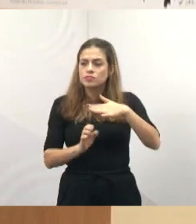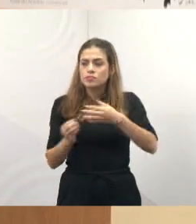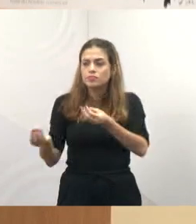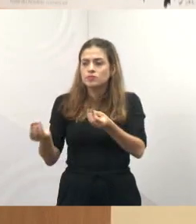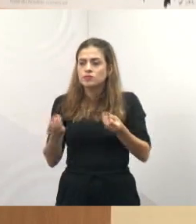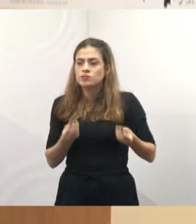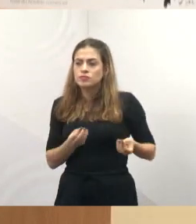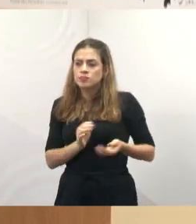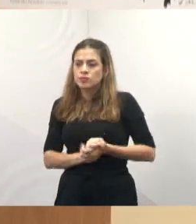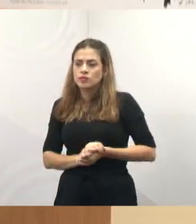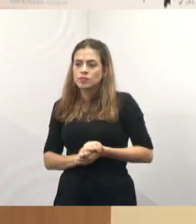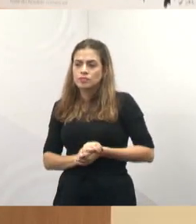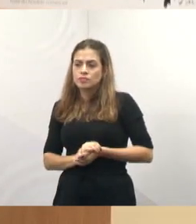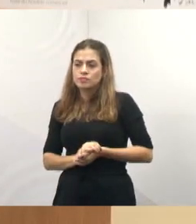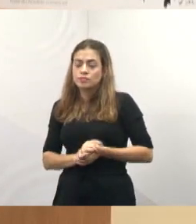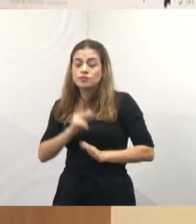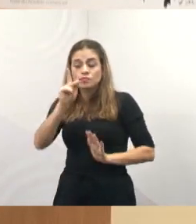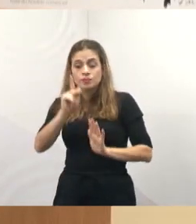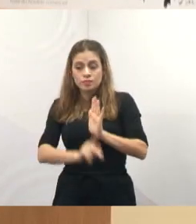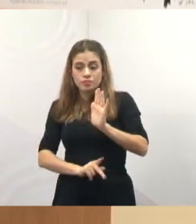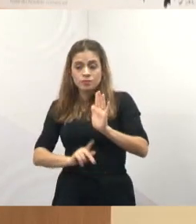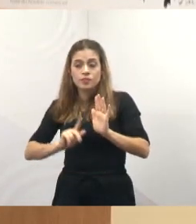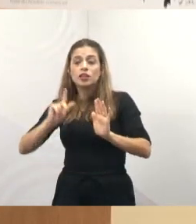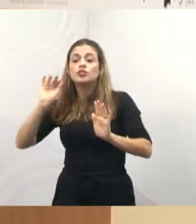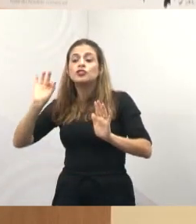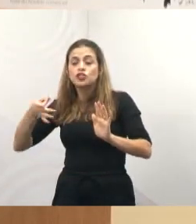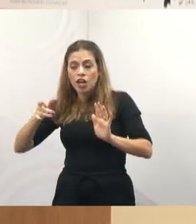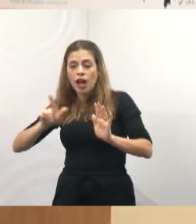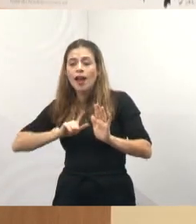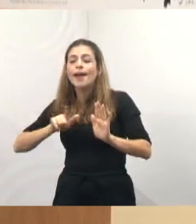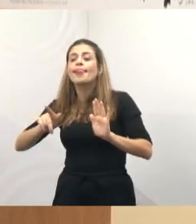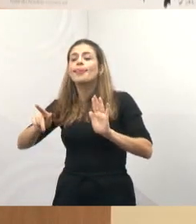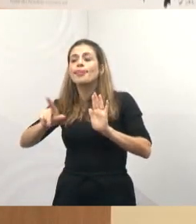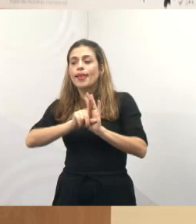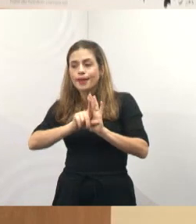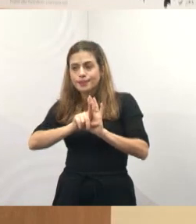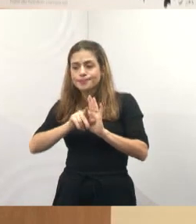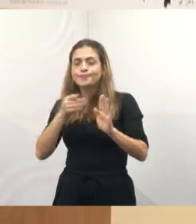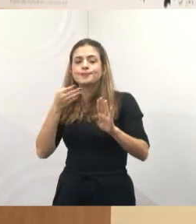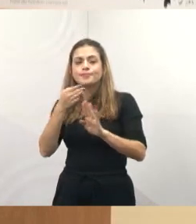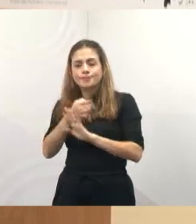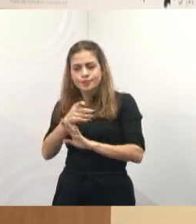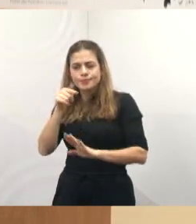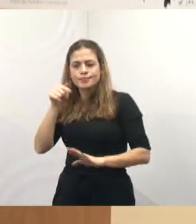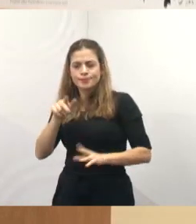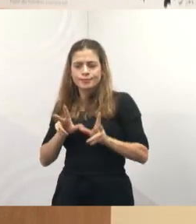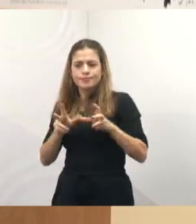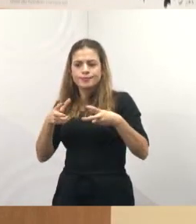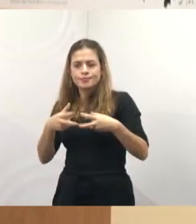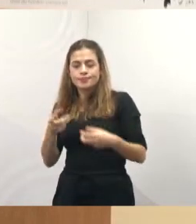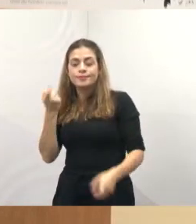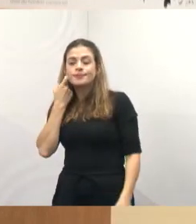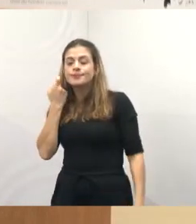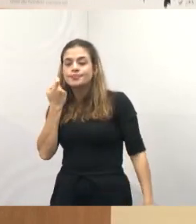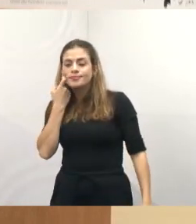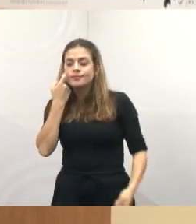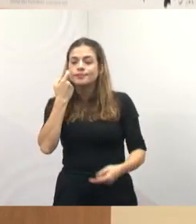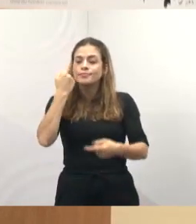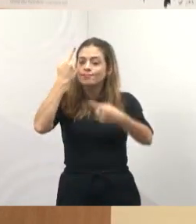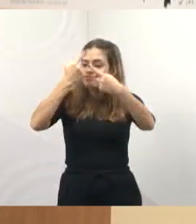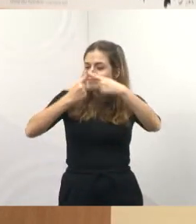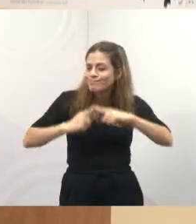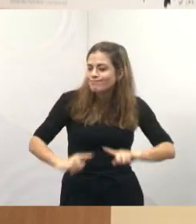sociedade civil. Este projeto, que já se tornou lei, que os vereadores já aprovaram, hoje, sexta-feira, vai disputar